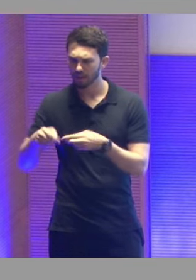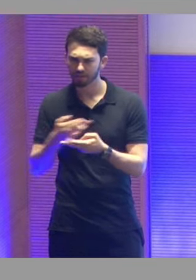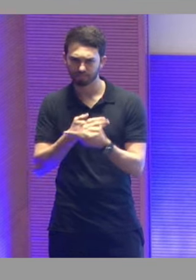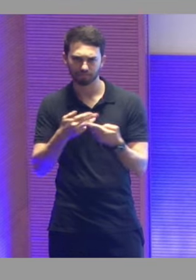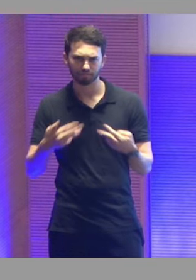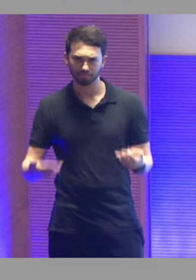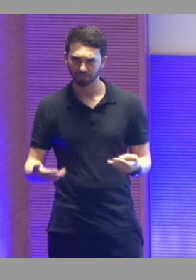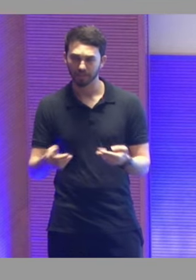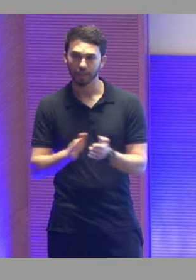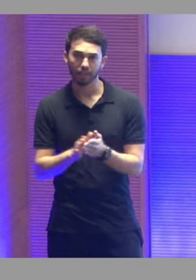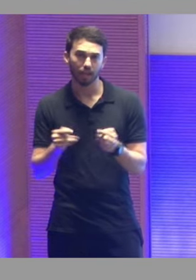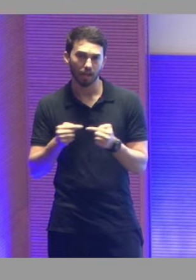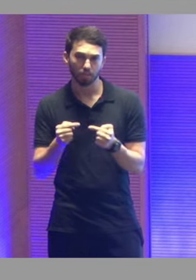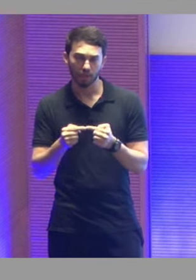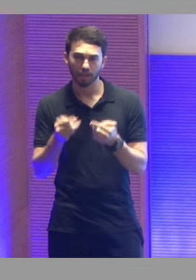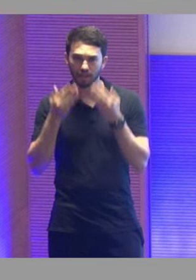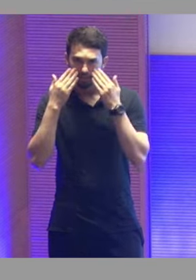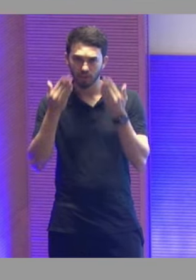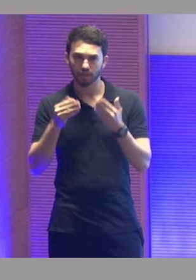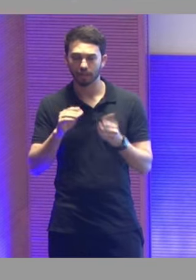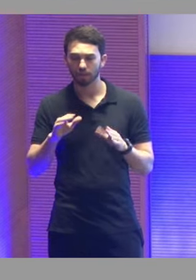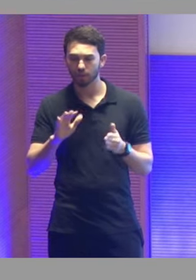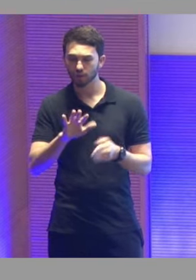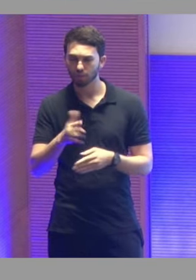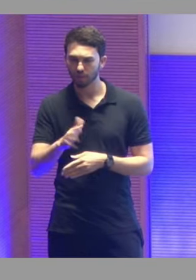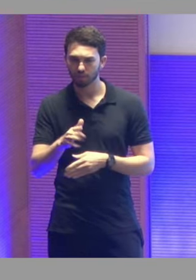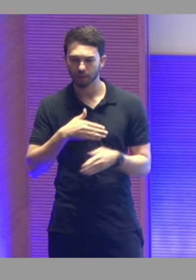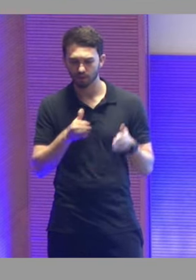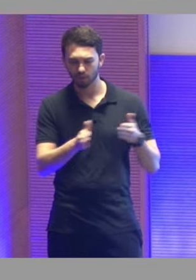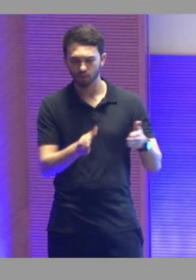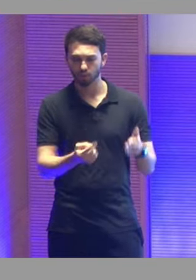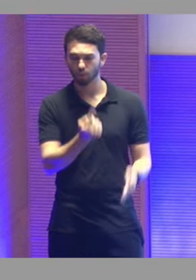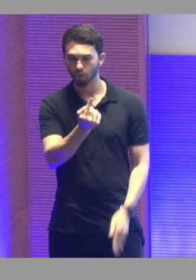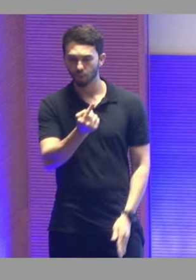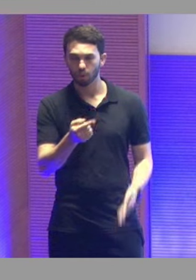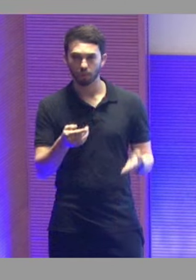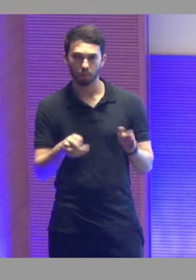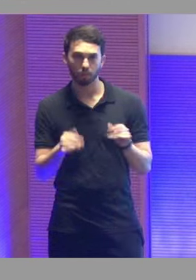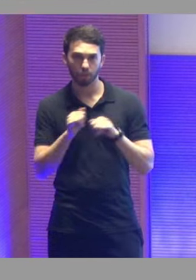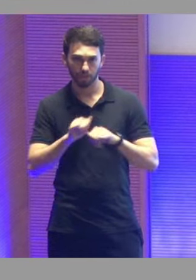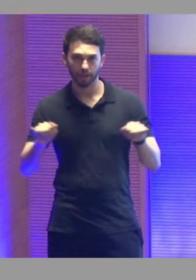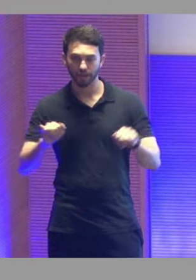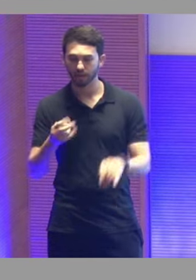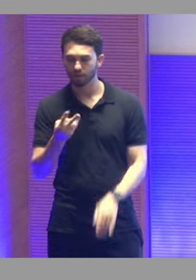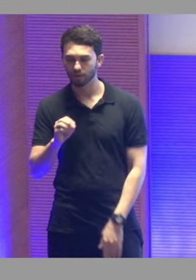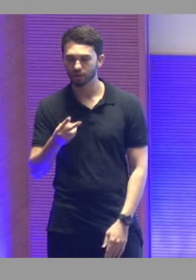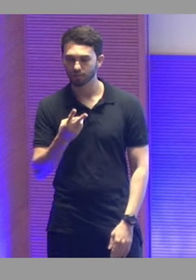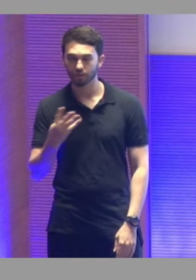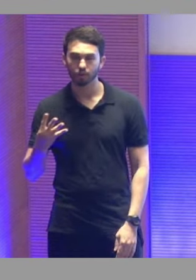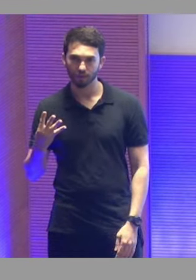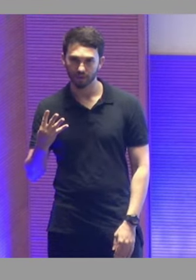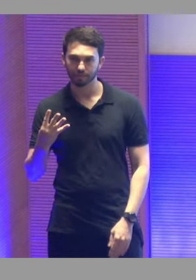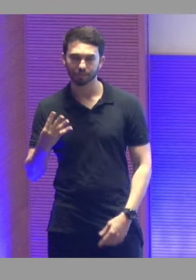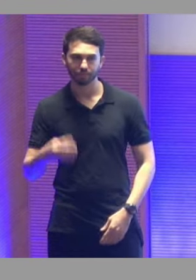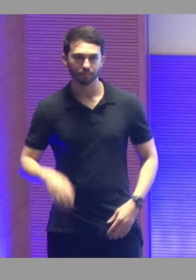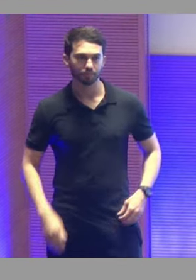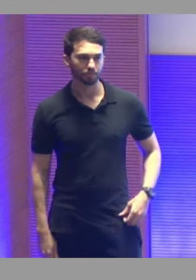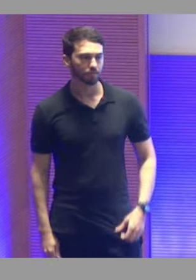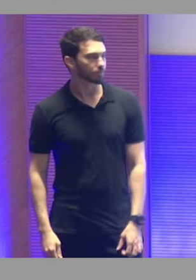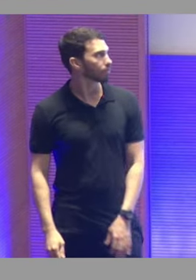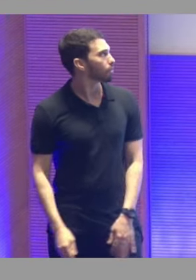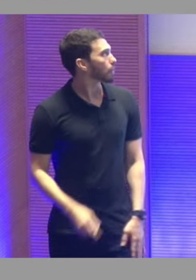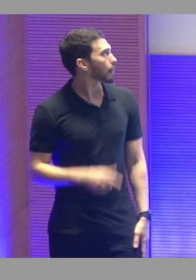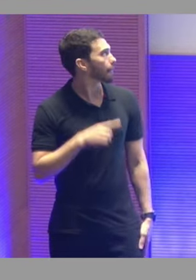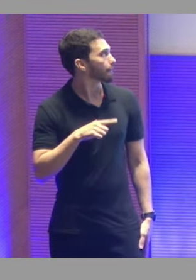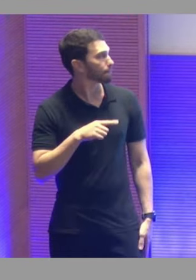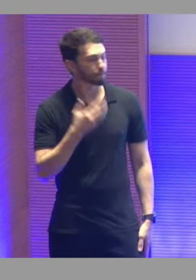diante Então esse é um retrato da composição das emissões de scopum reportadas no ciclo 2024 aqui